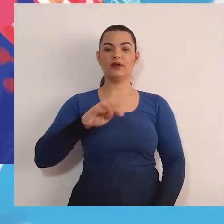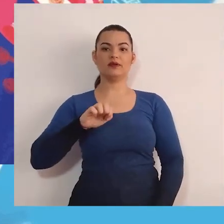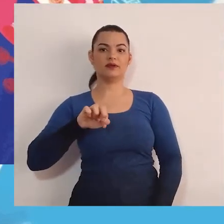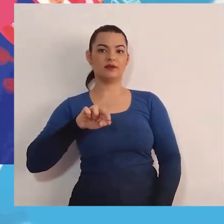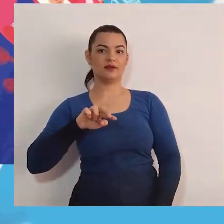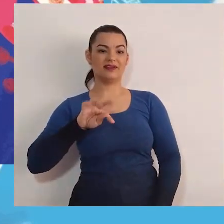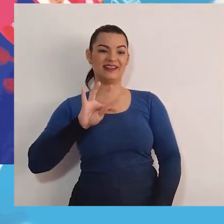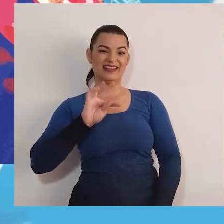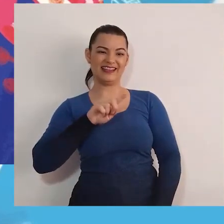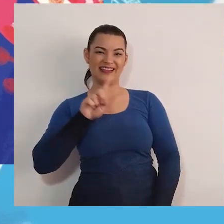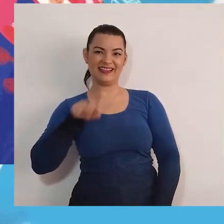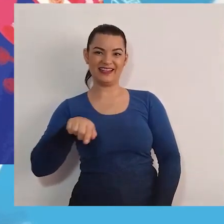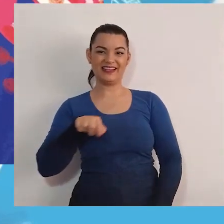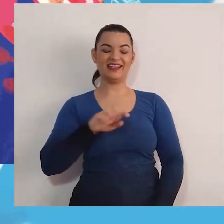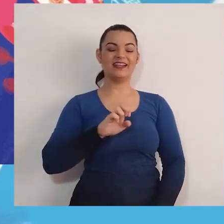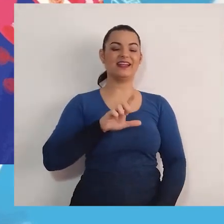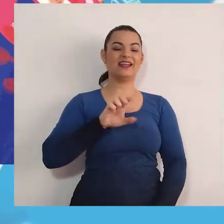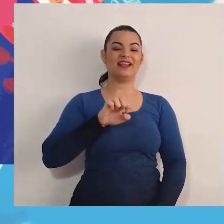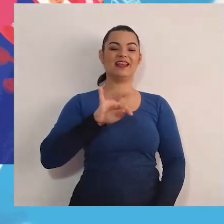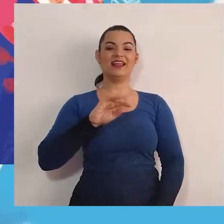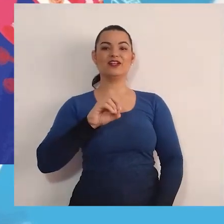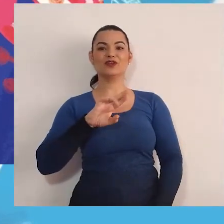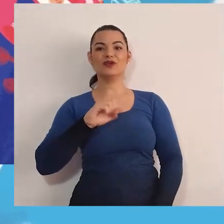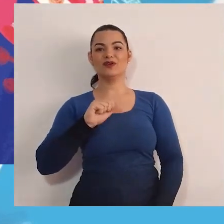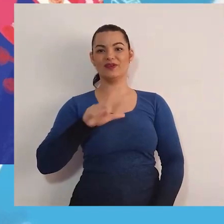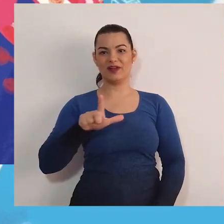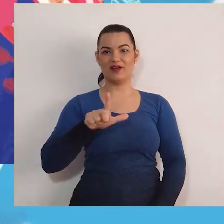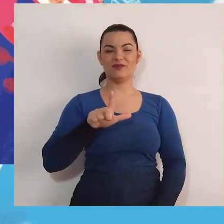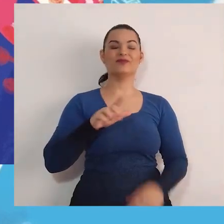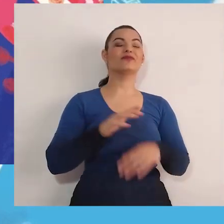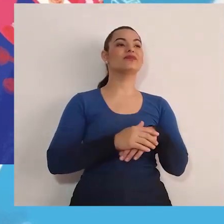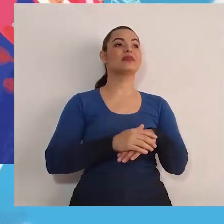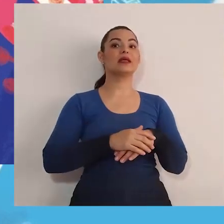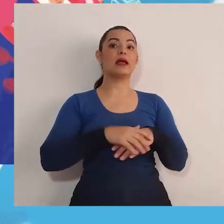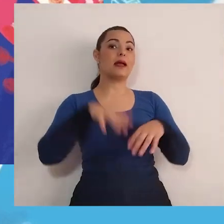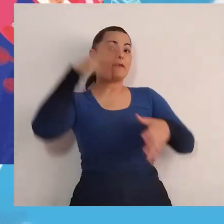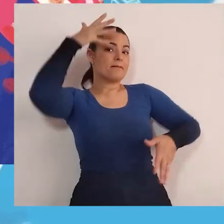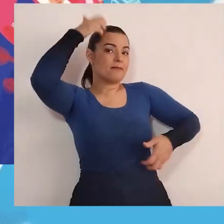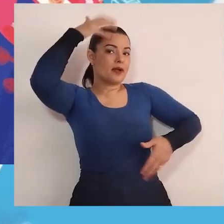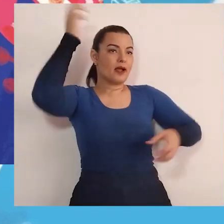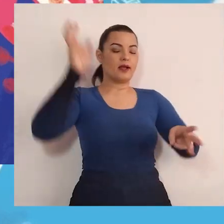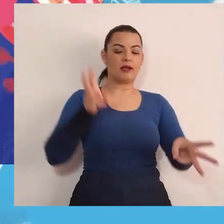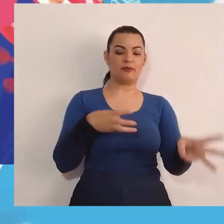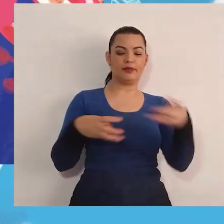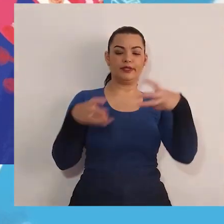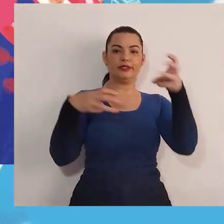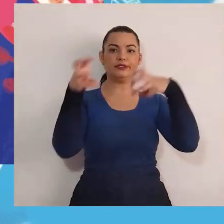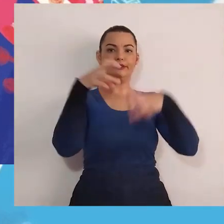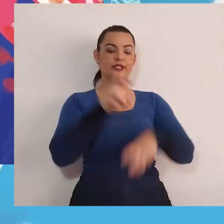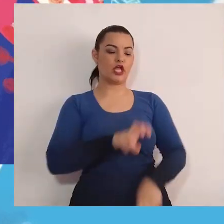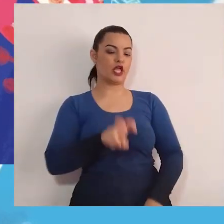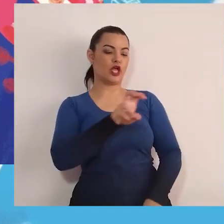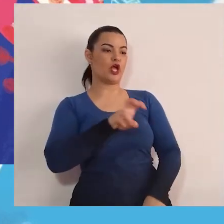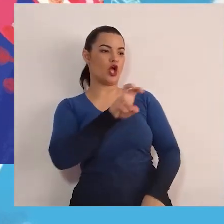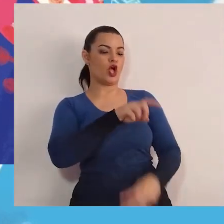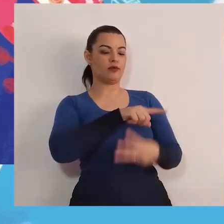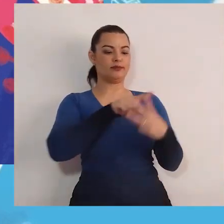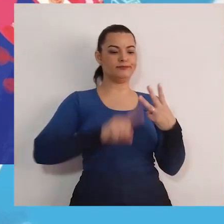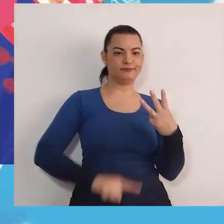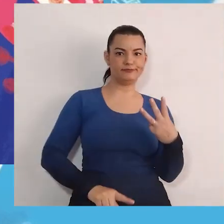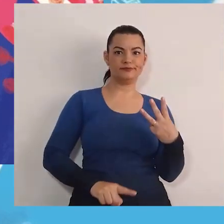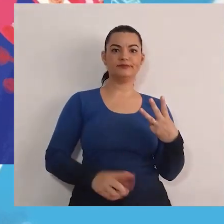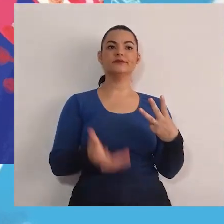Bichos. A macaca, a preguiça e a cobra Logo se candidataram para serem